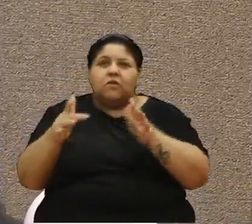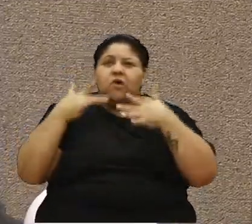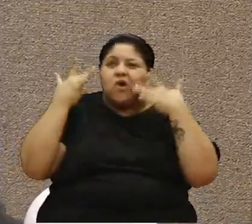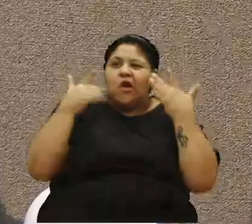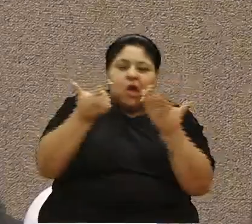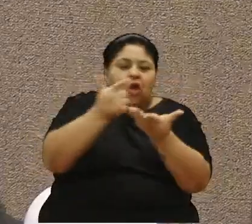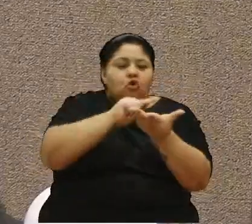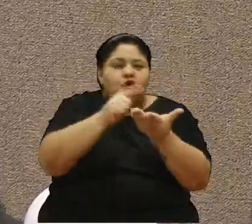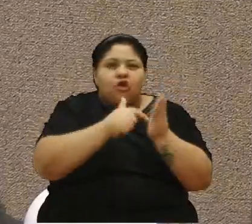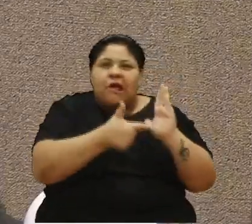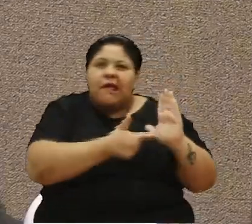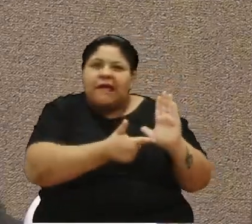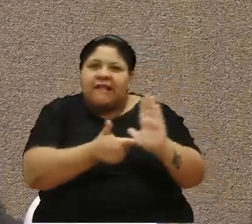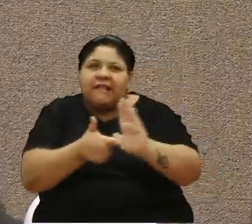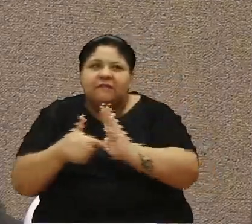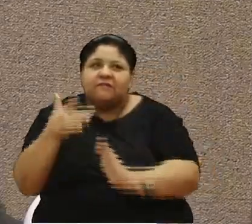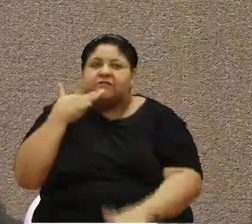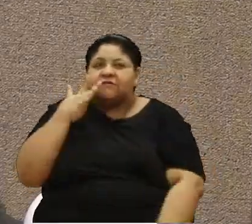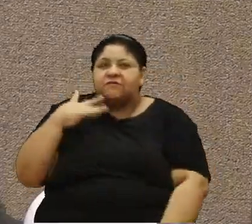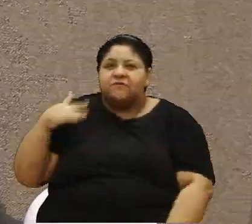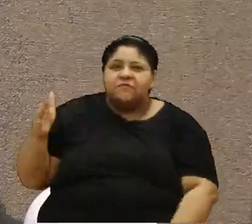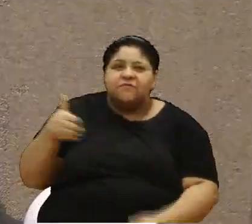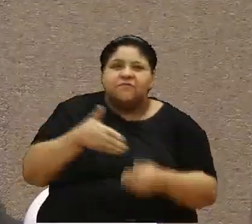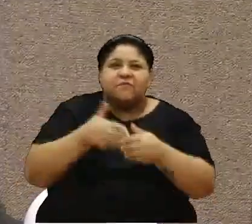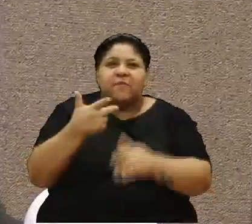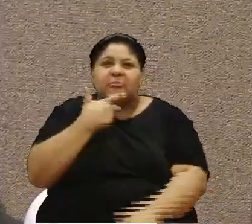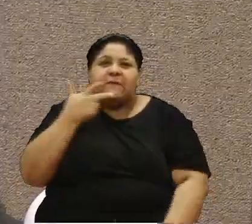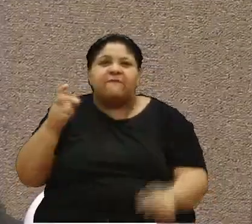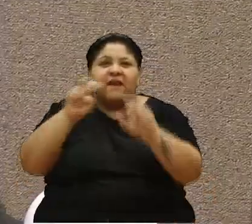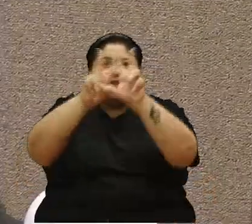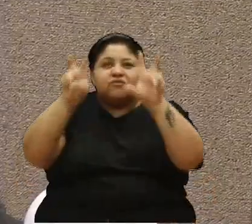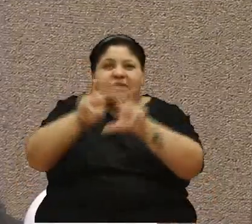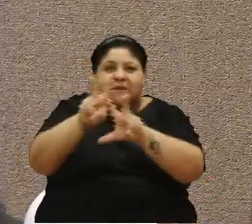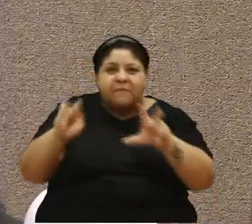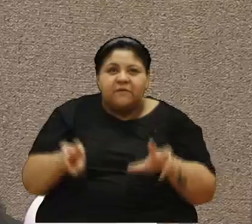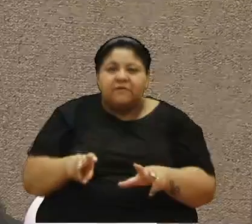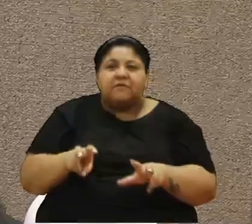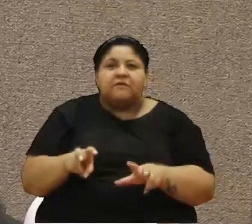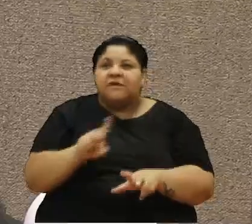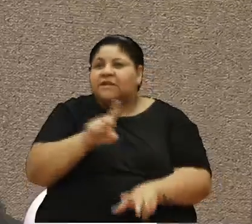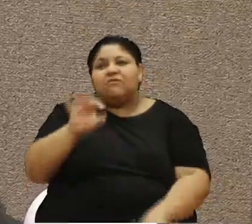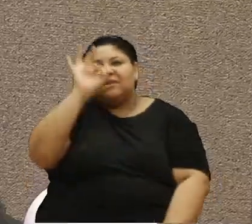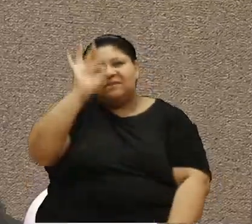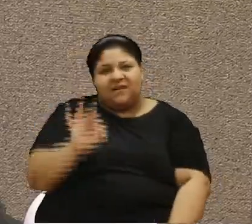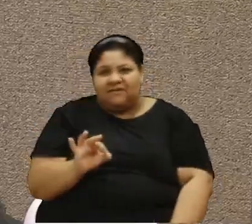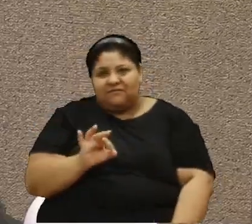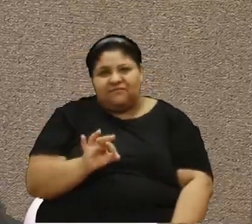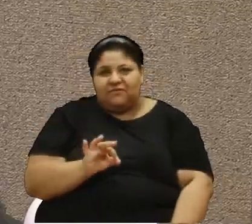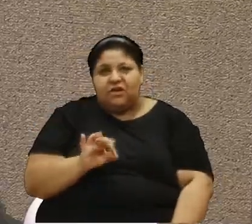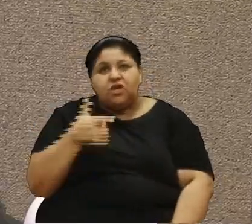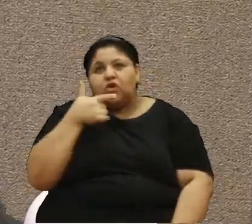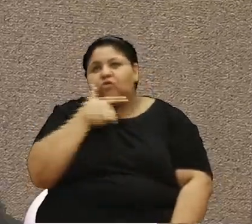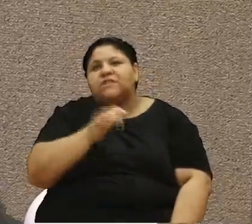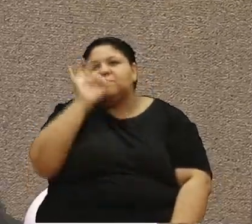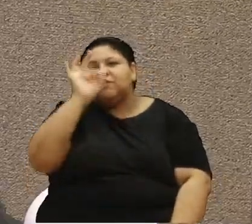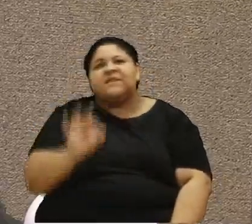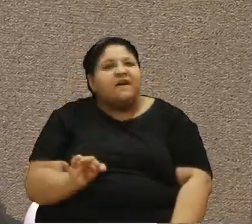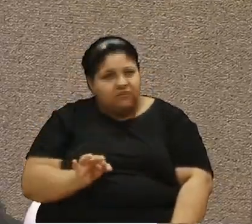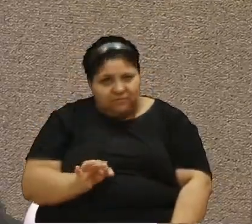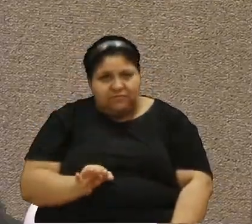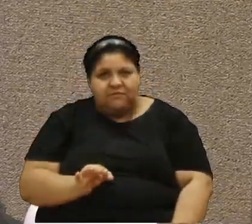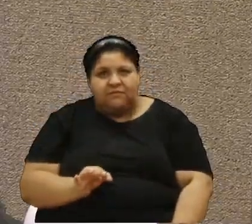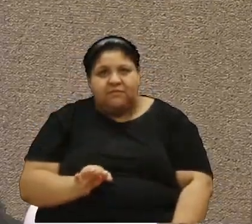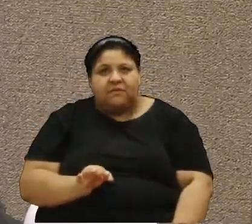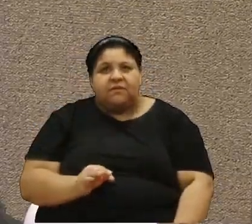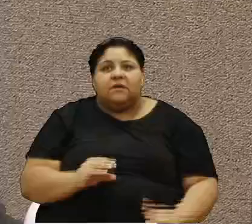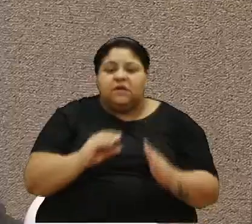livros publicados para as nossas crianças, para orientar, para falar do tema, e ainda não dá certo, ainda não chegamos onde a gente queria.